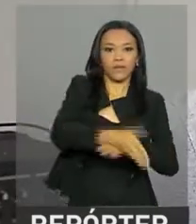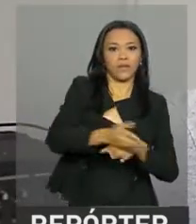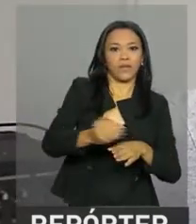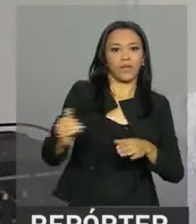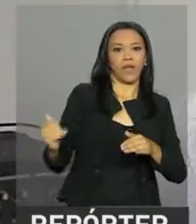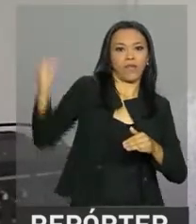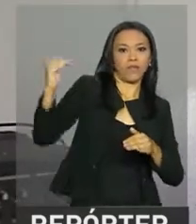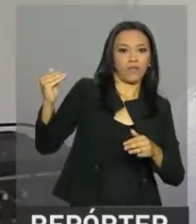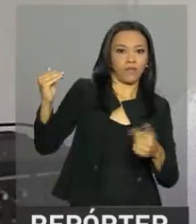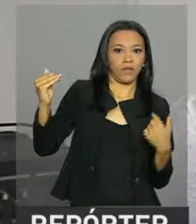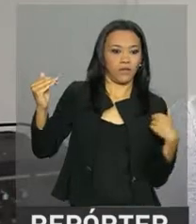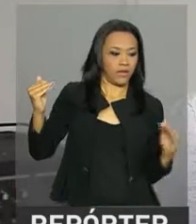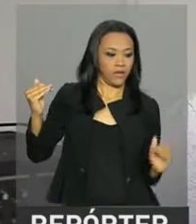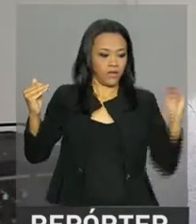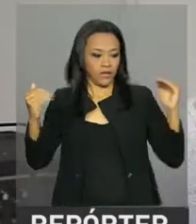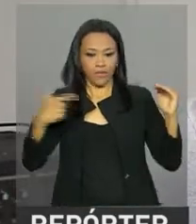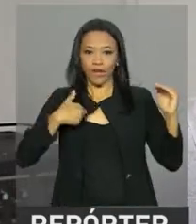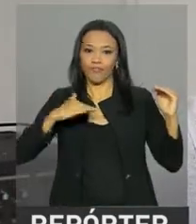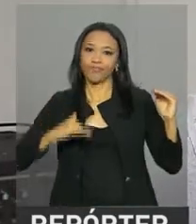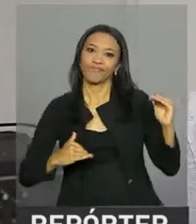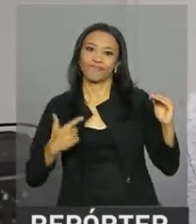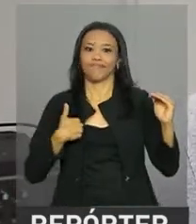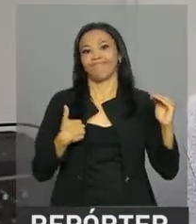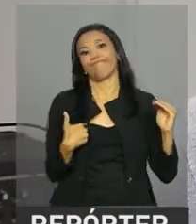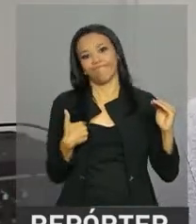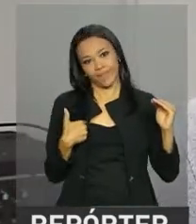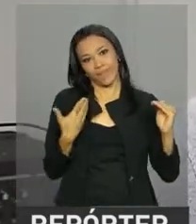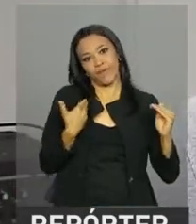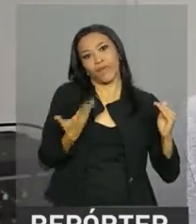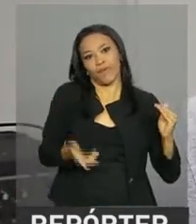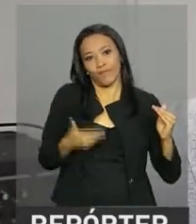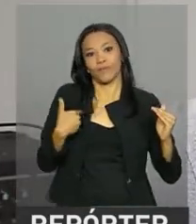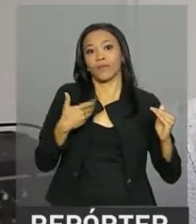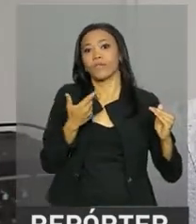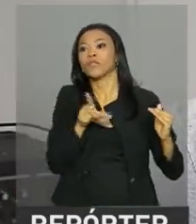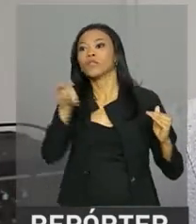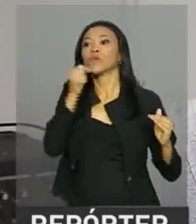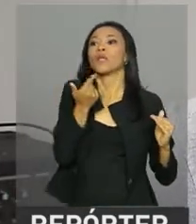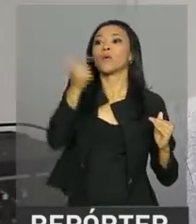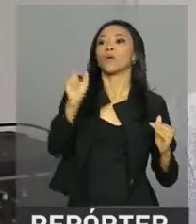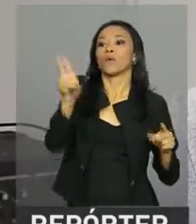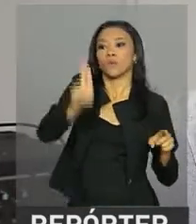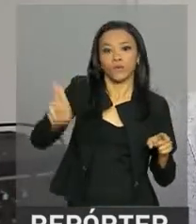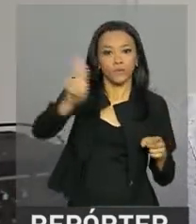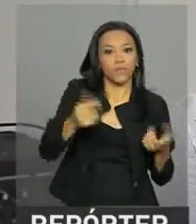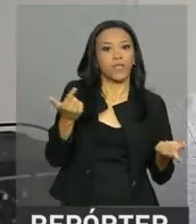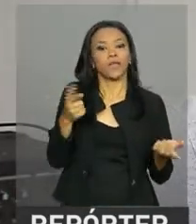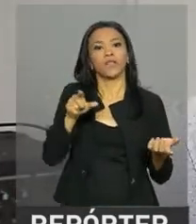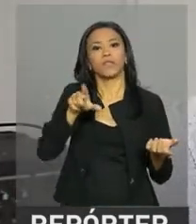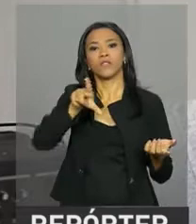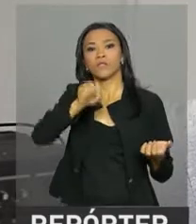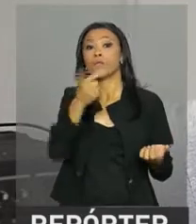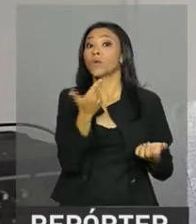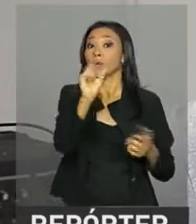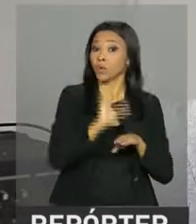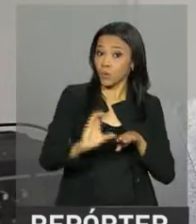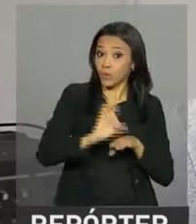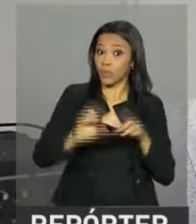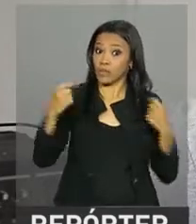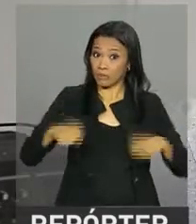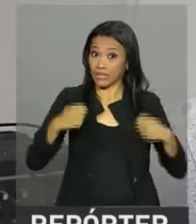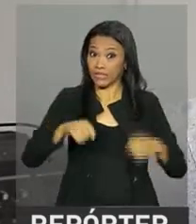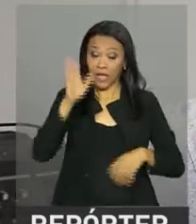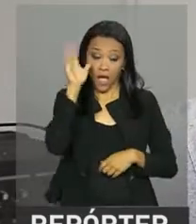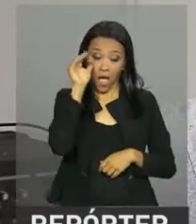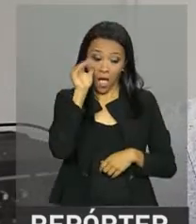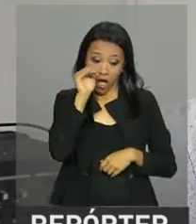superior ele foi retirado do limite o número de vagas ele pode pleitear ou instituição pode pleitear outro curso inclusive com todos os segundos e até a data